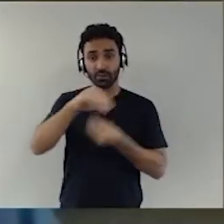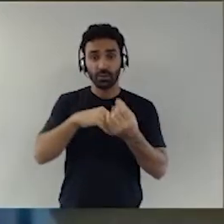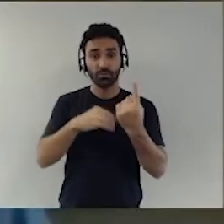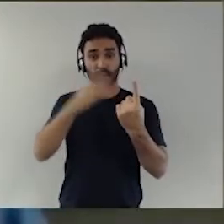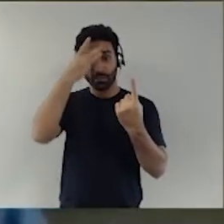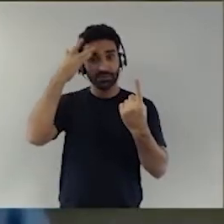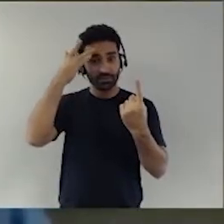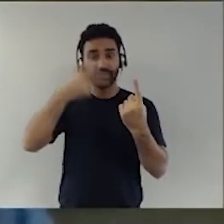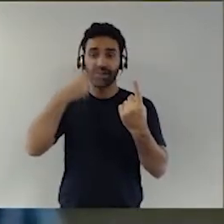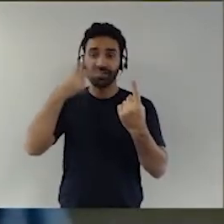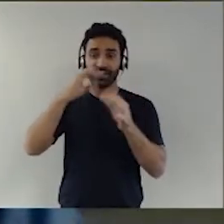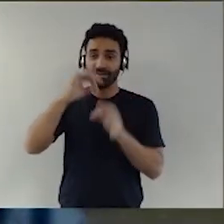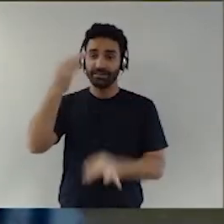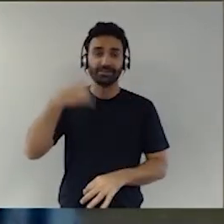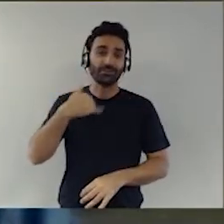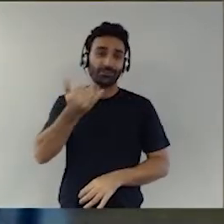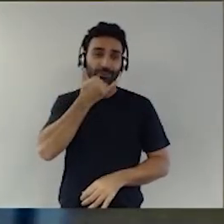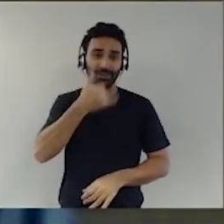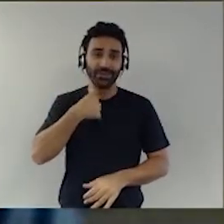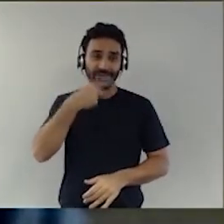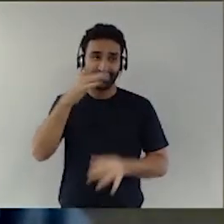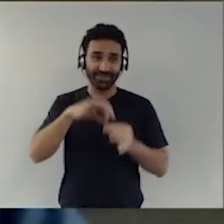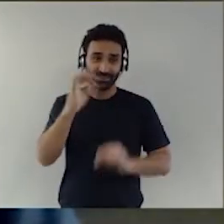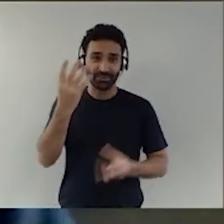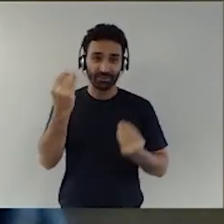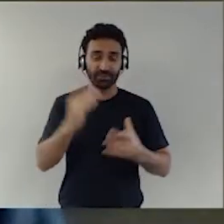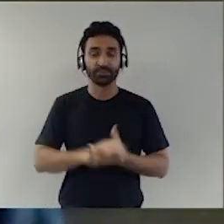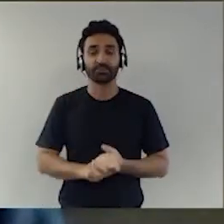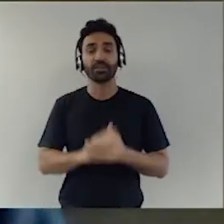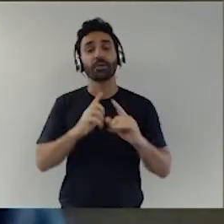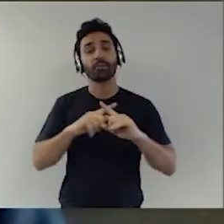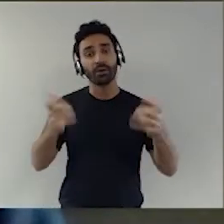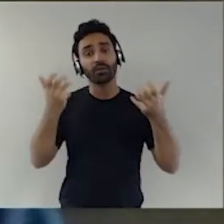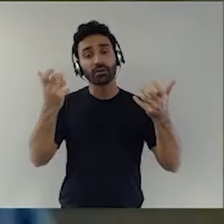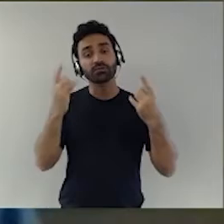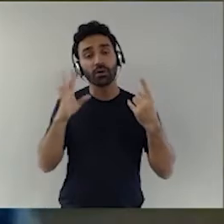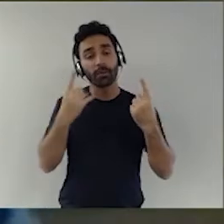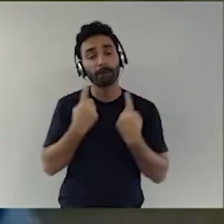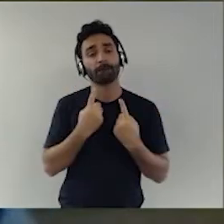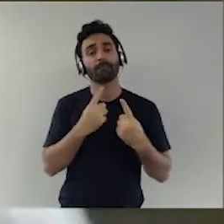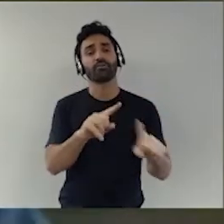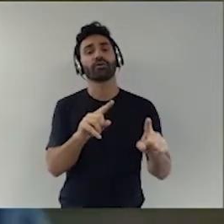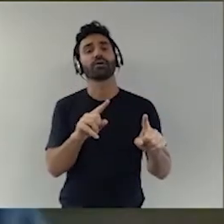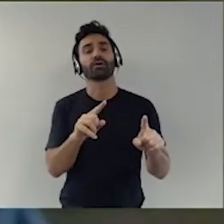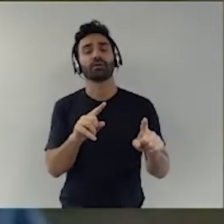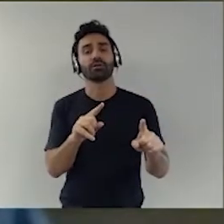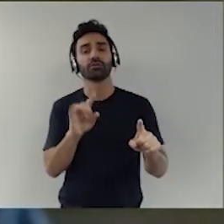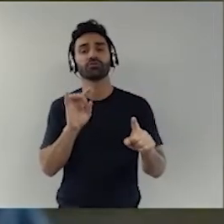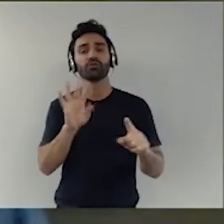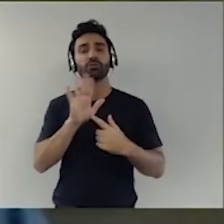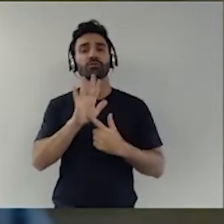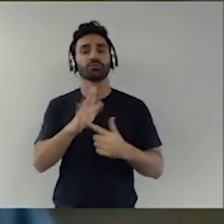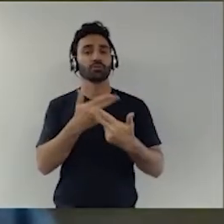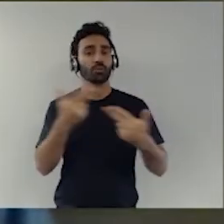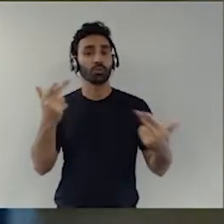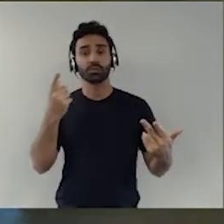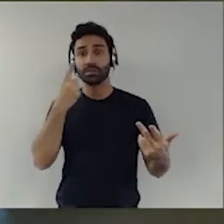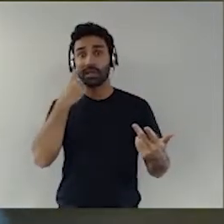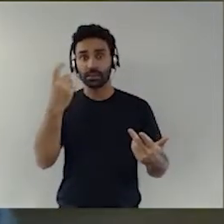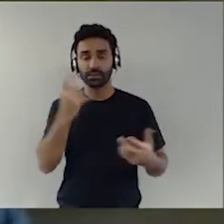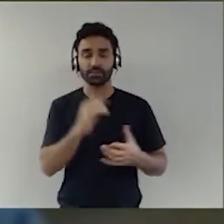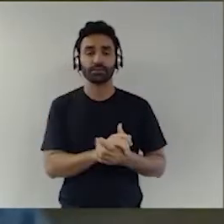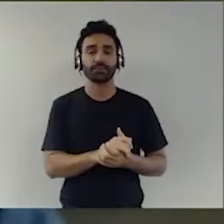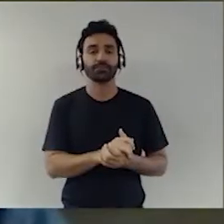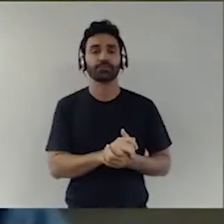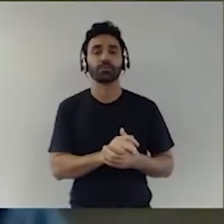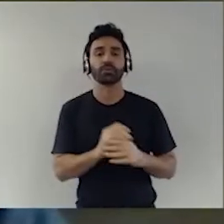não parar mais. Então, só na linha da provocação que foi feita também aqui, eu queria só deixar um ponto interessante, que